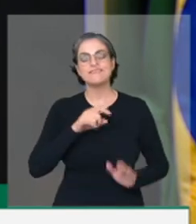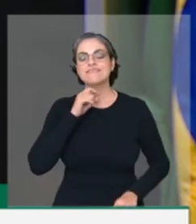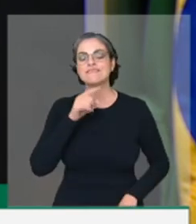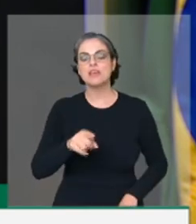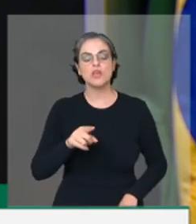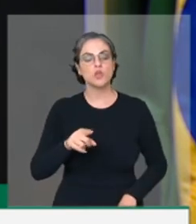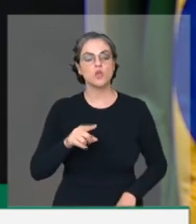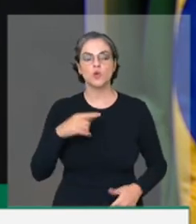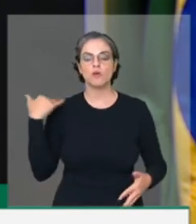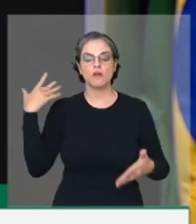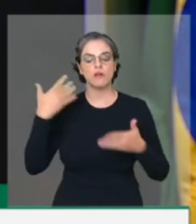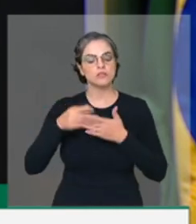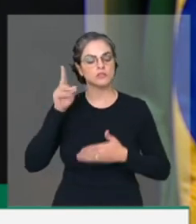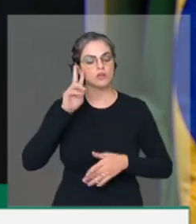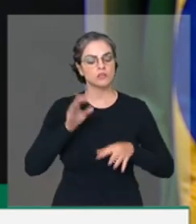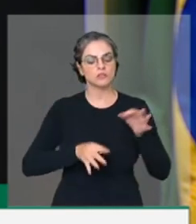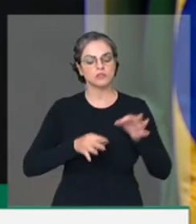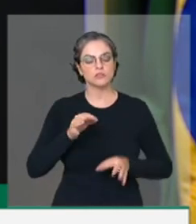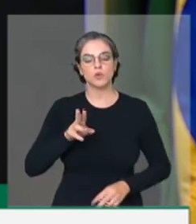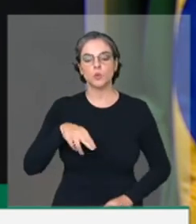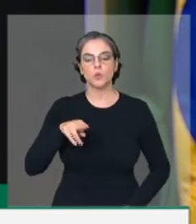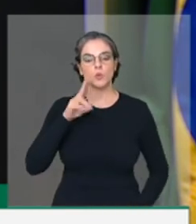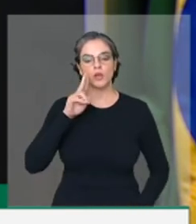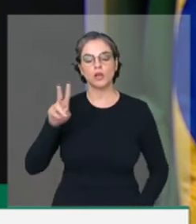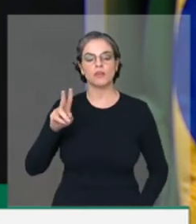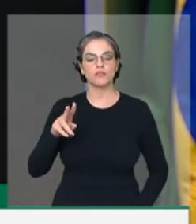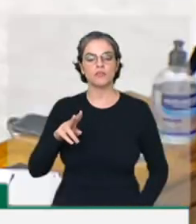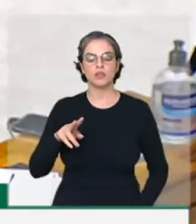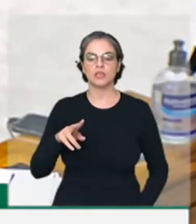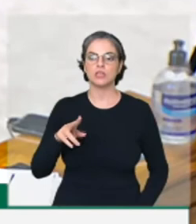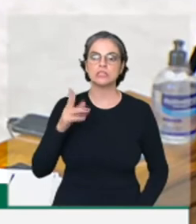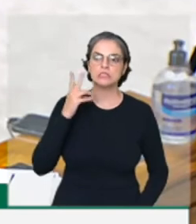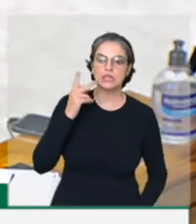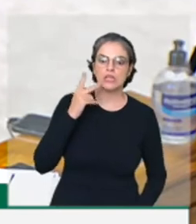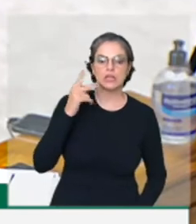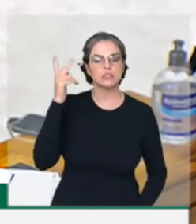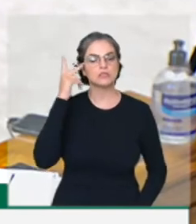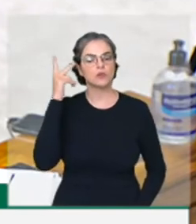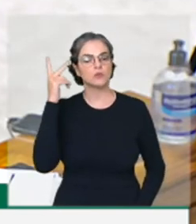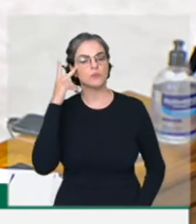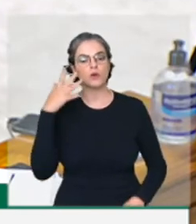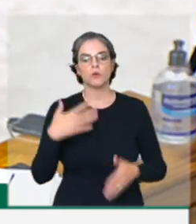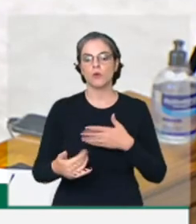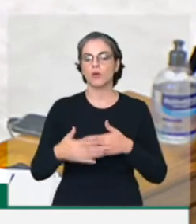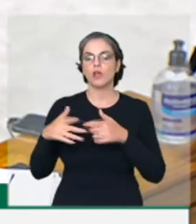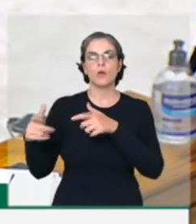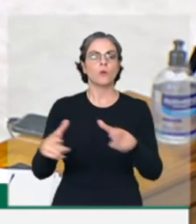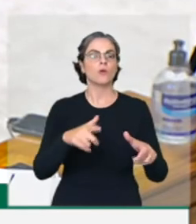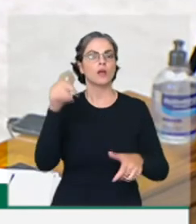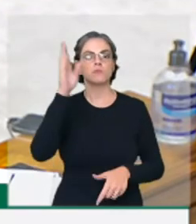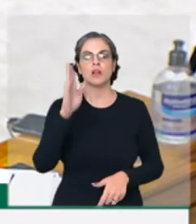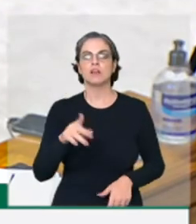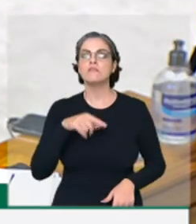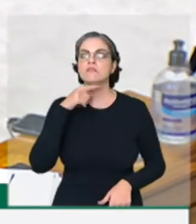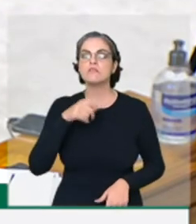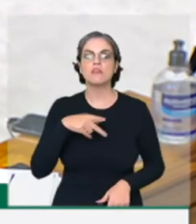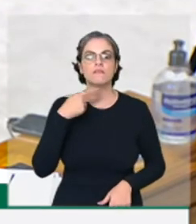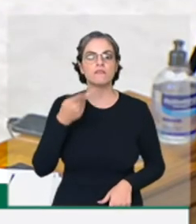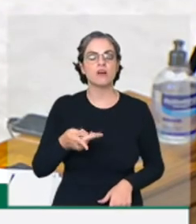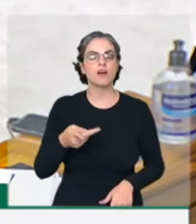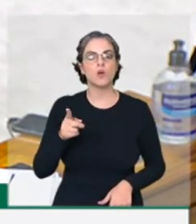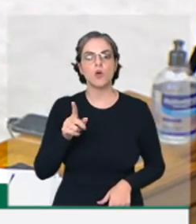jurista renomado lá no Ceará, em São Paulo, em qualquer local do Brasil, dizer que o ato